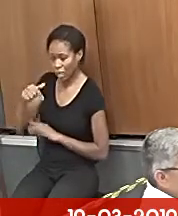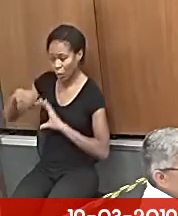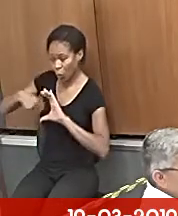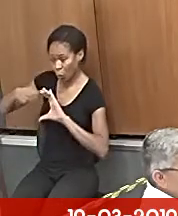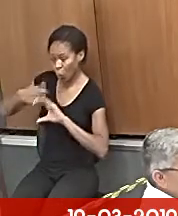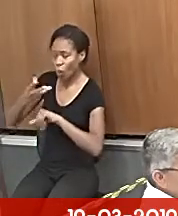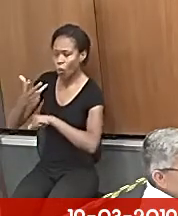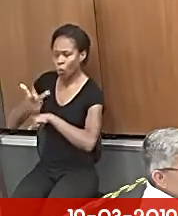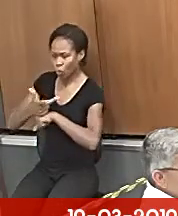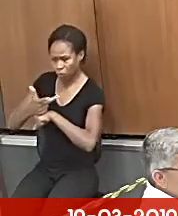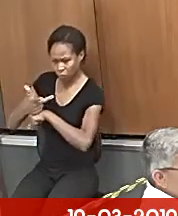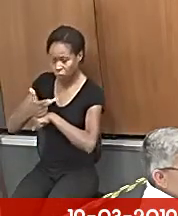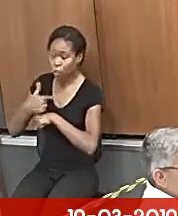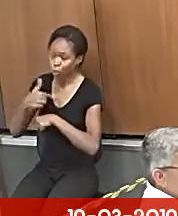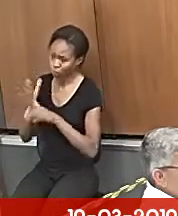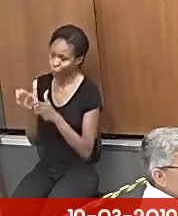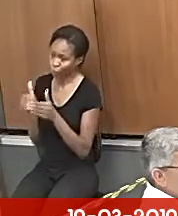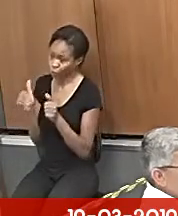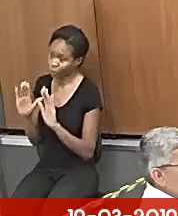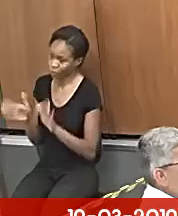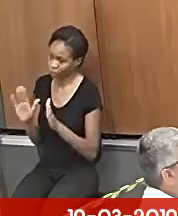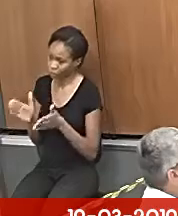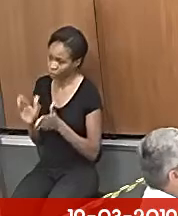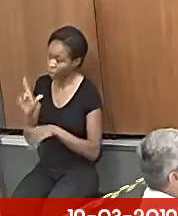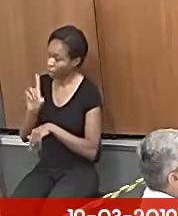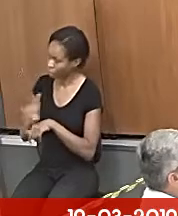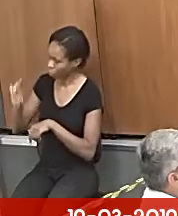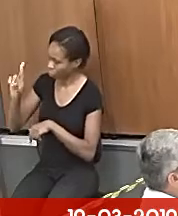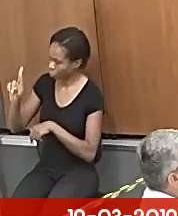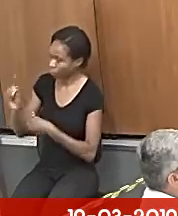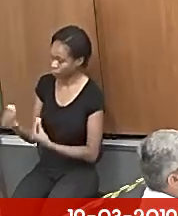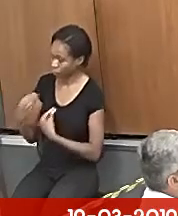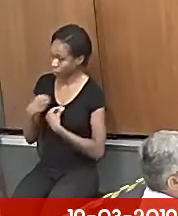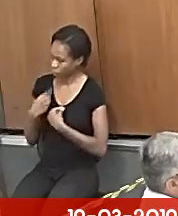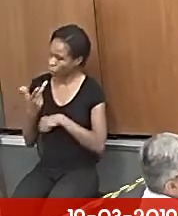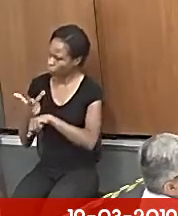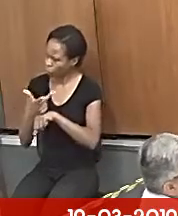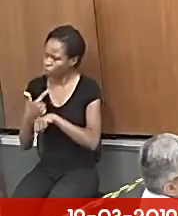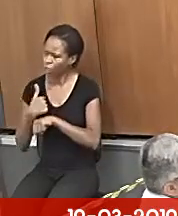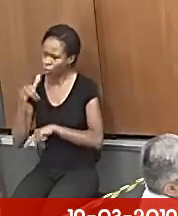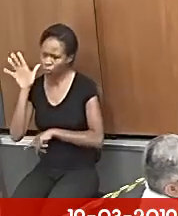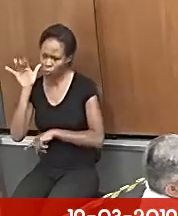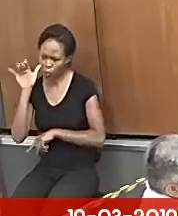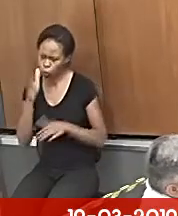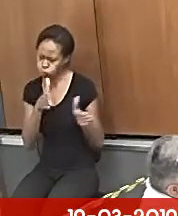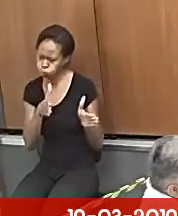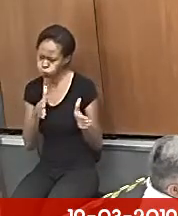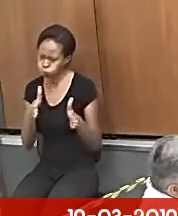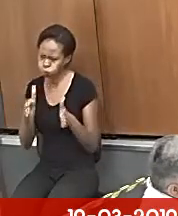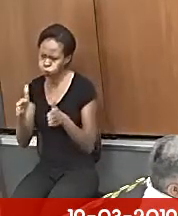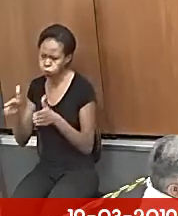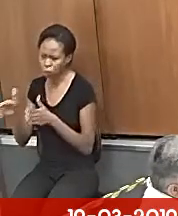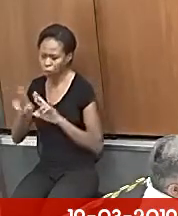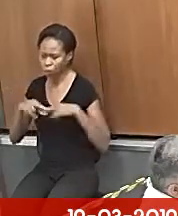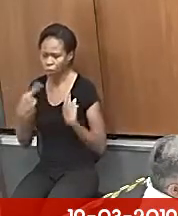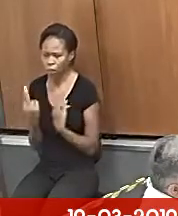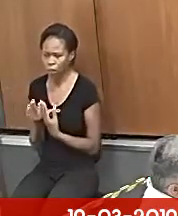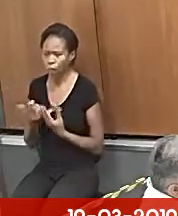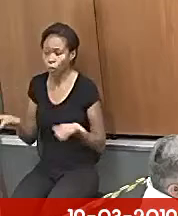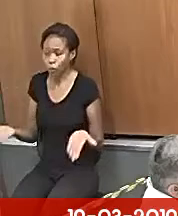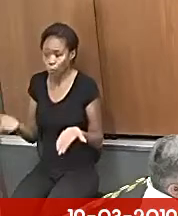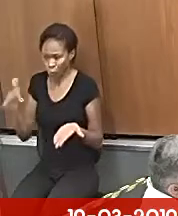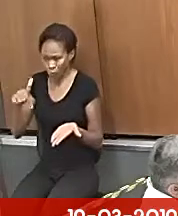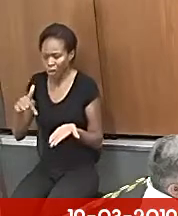doutora débora doutora bruna pra pegar o vídeo não é que eu quero assistir e acompanhar de perto todas as demandas advindas mas